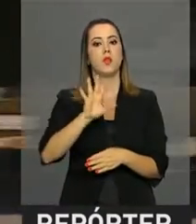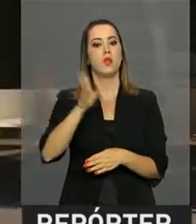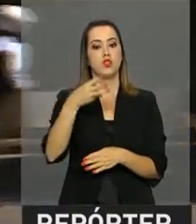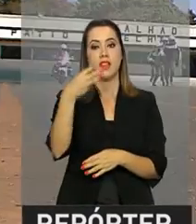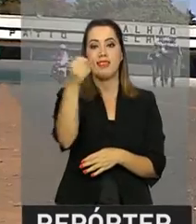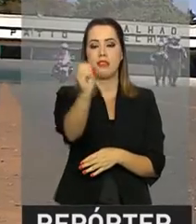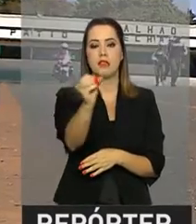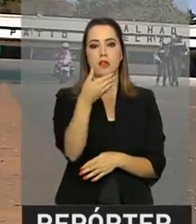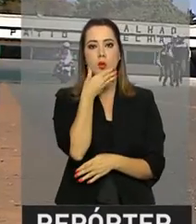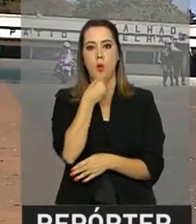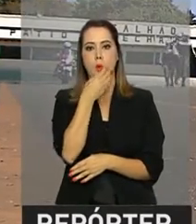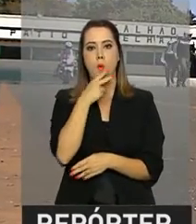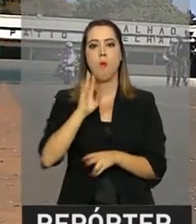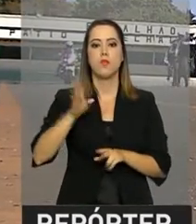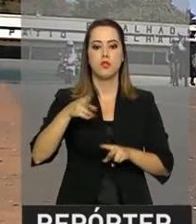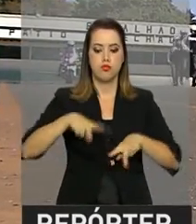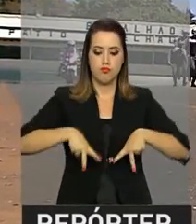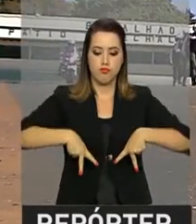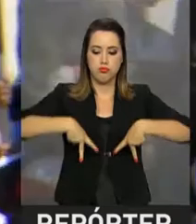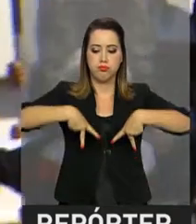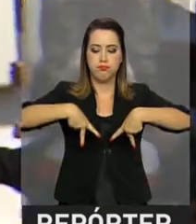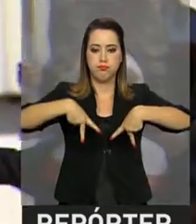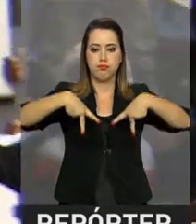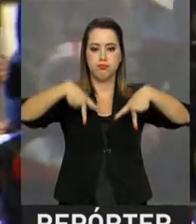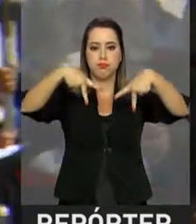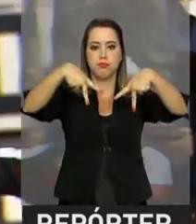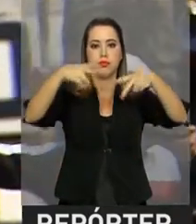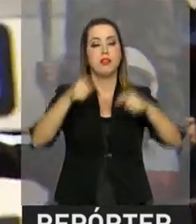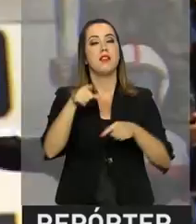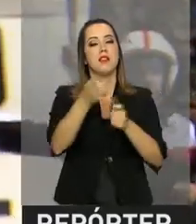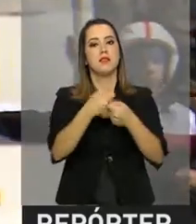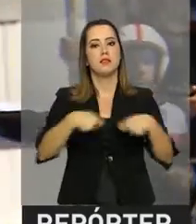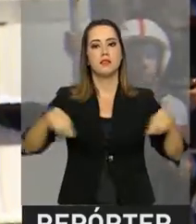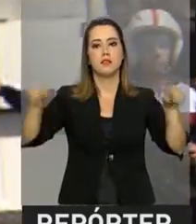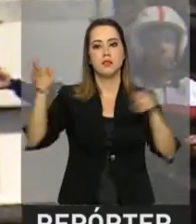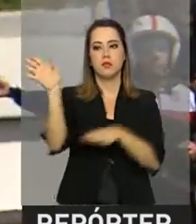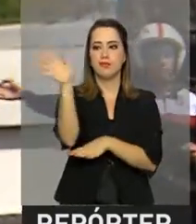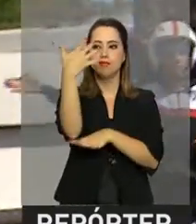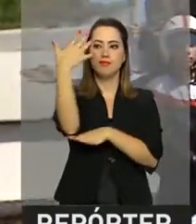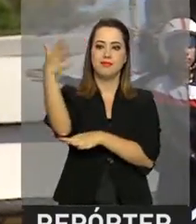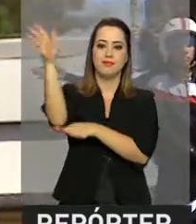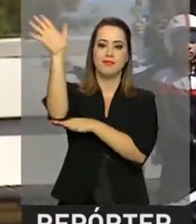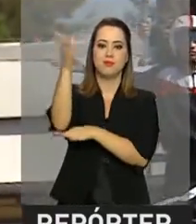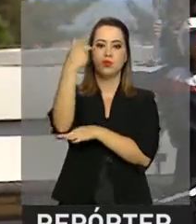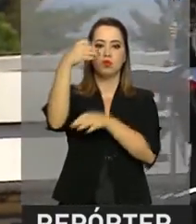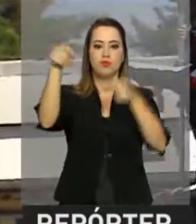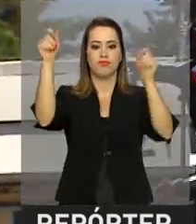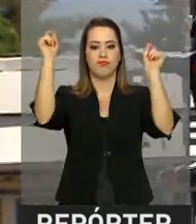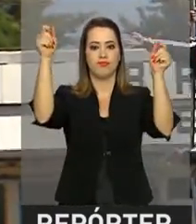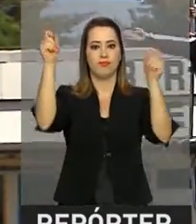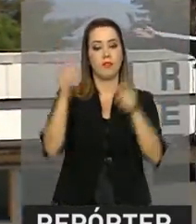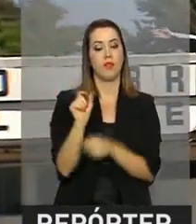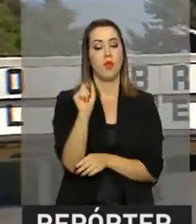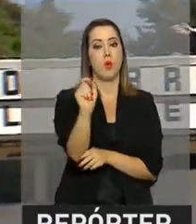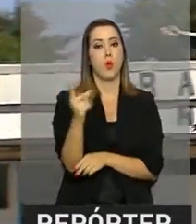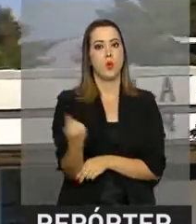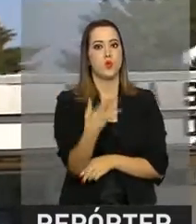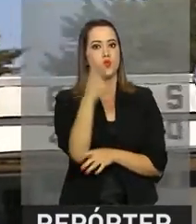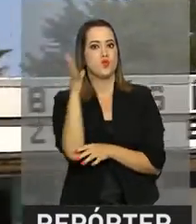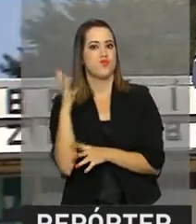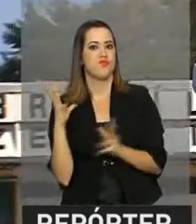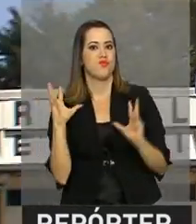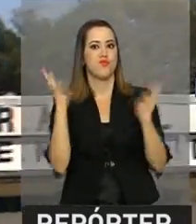30 militares estão sobre o veículo, eles abrem a bandeira nacional no lugar mais alto da pirâmide. Um show